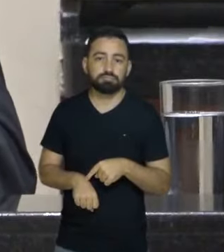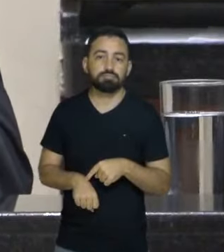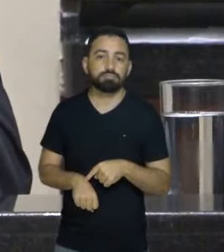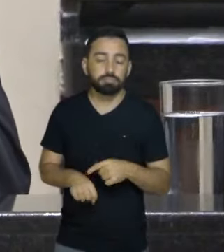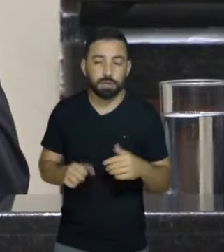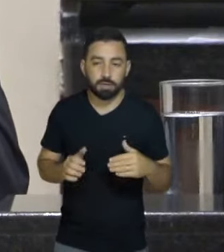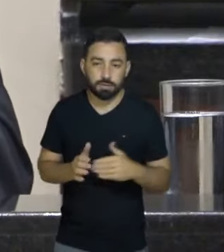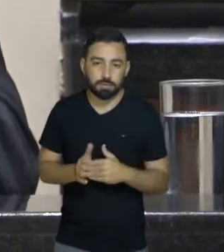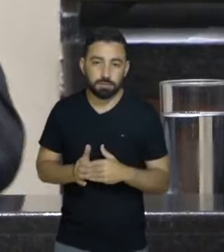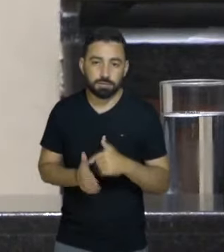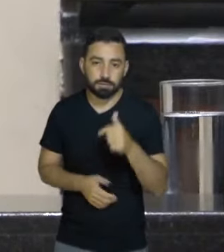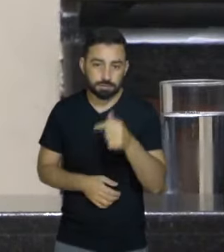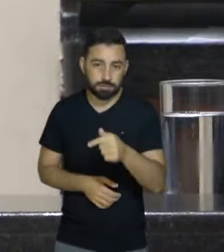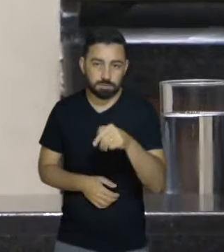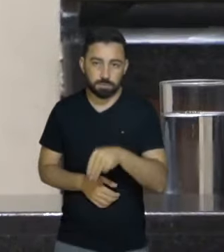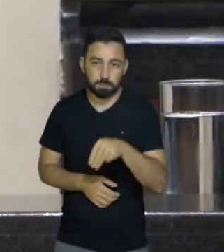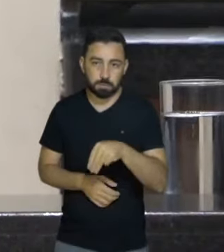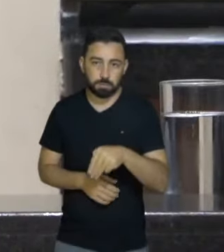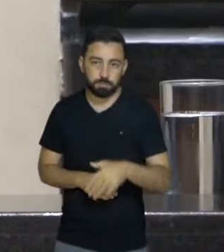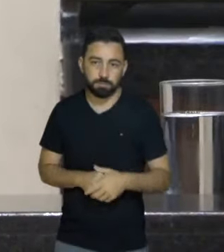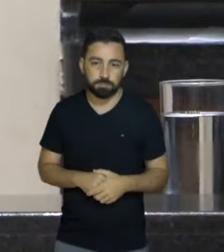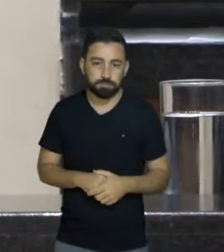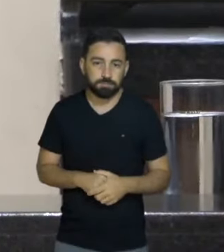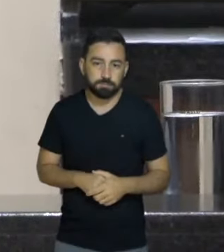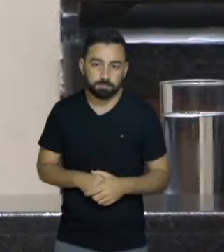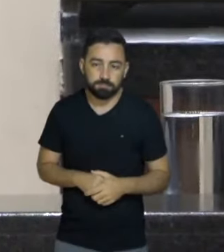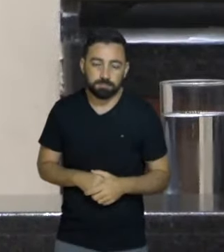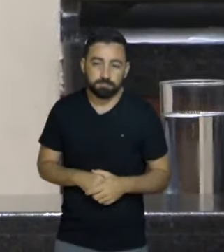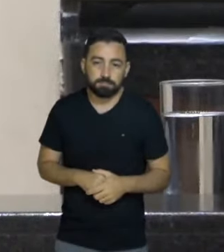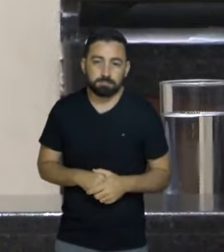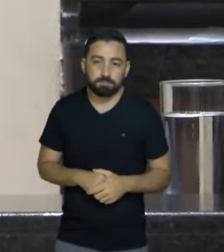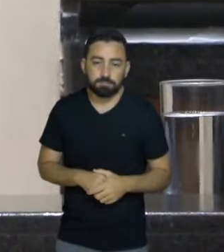até 7 minutos.